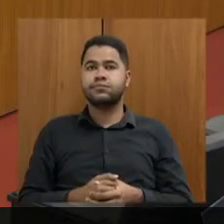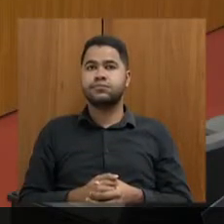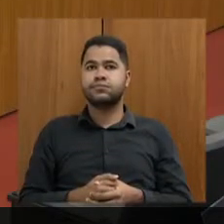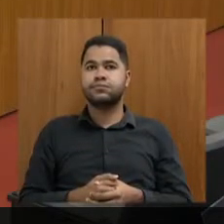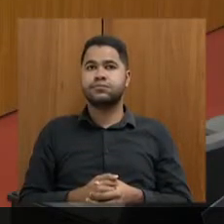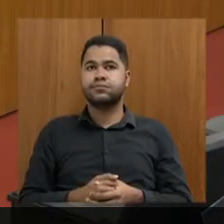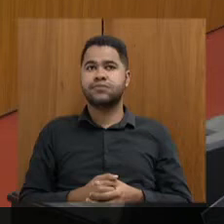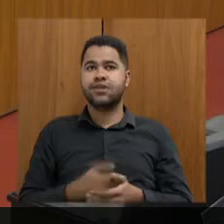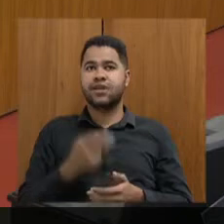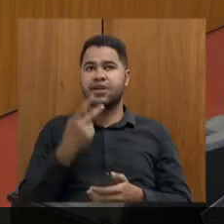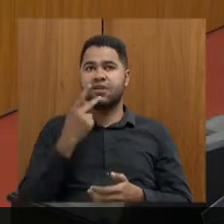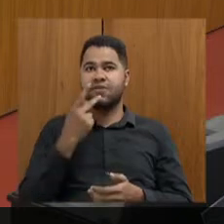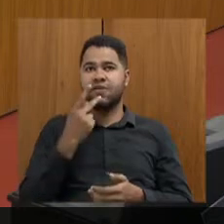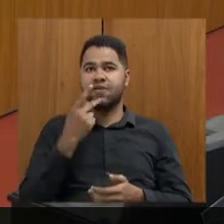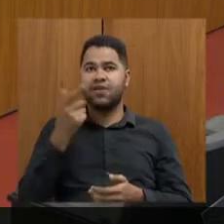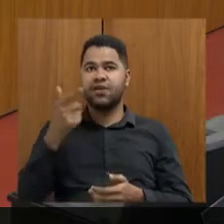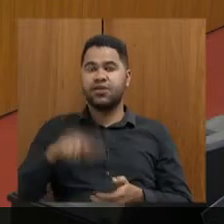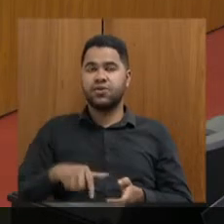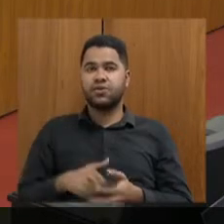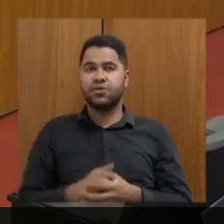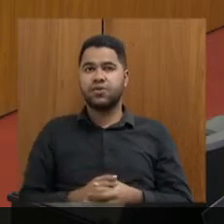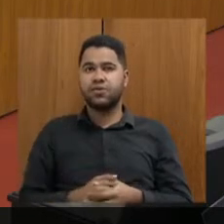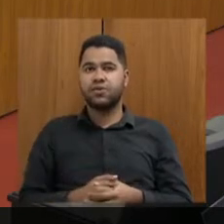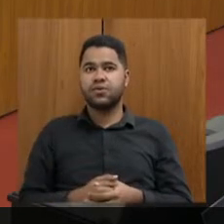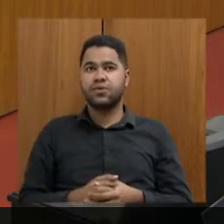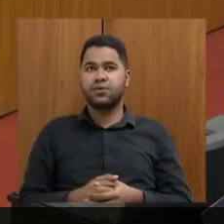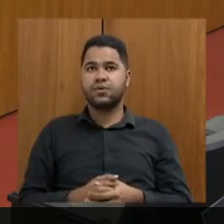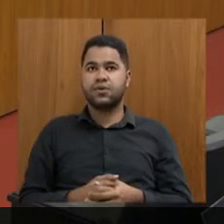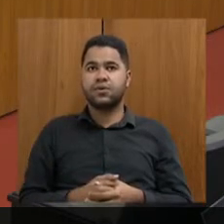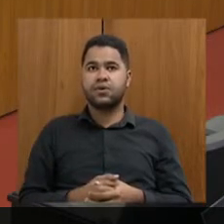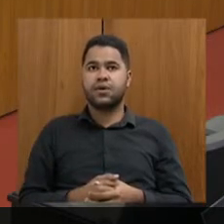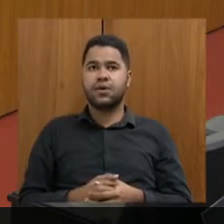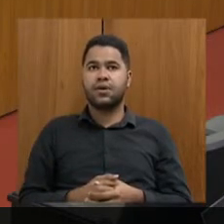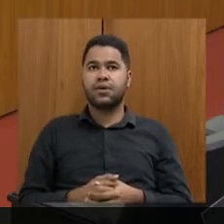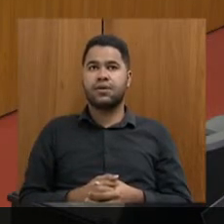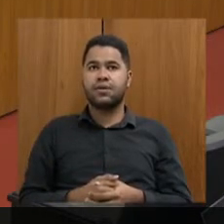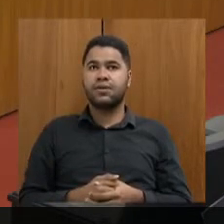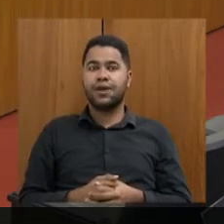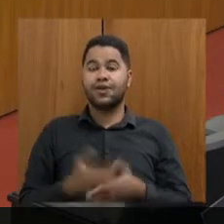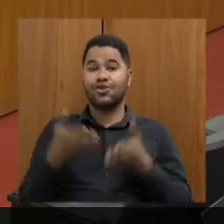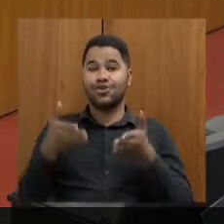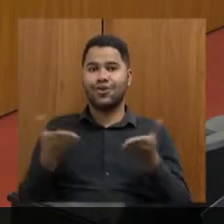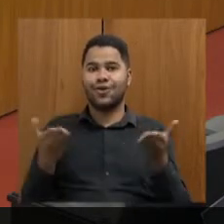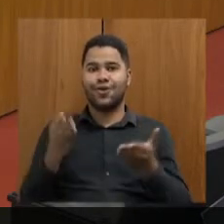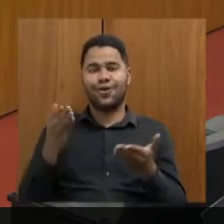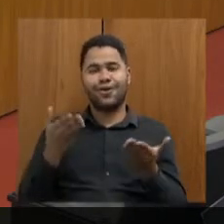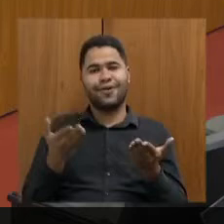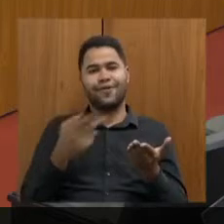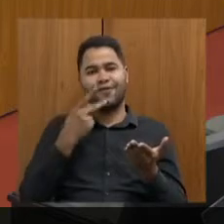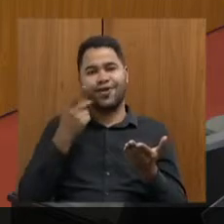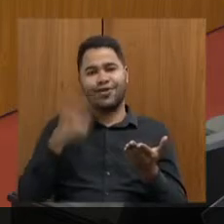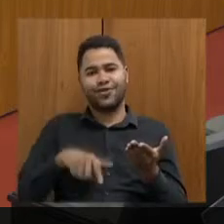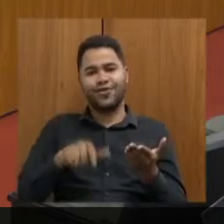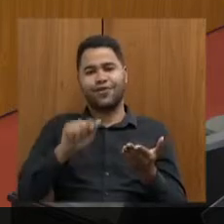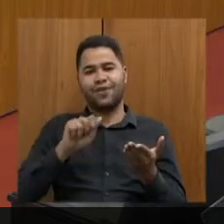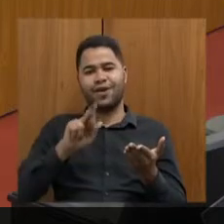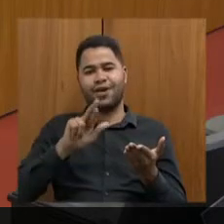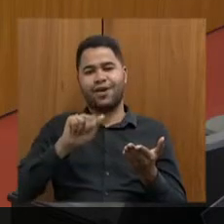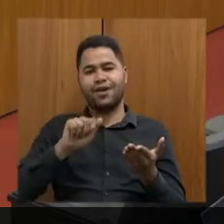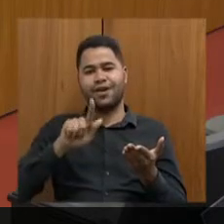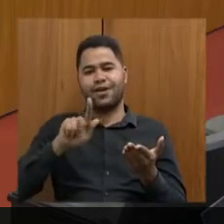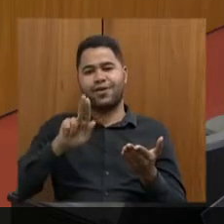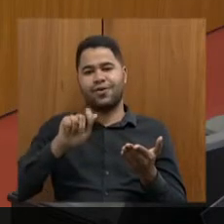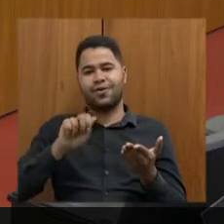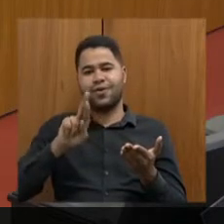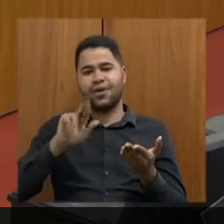vai ter que repetir a questão de Araguari nem chegou agora Tem que repetir a questão de Araguari